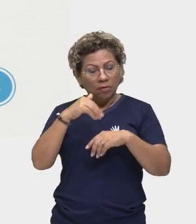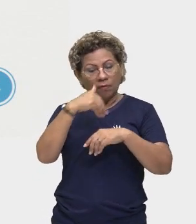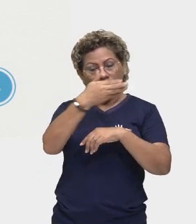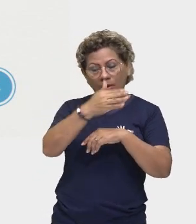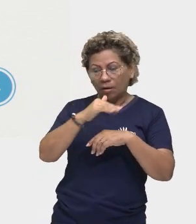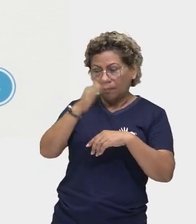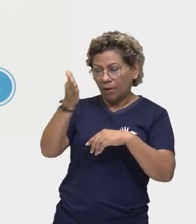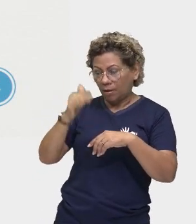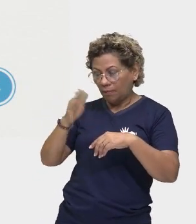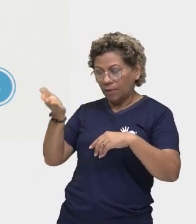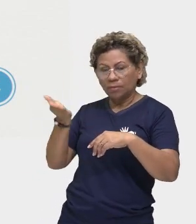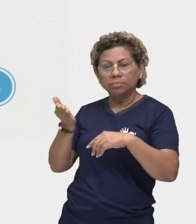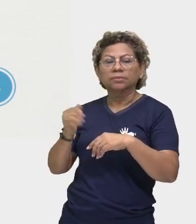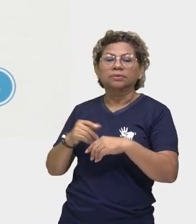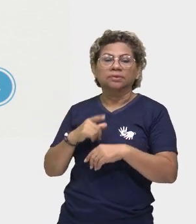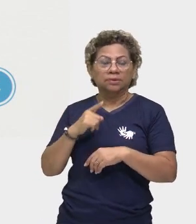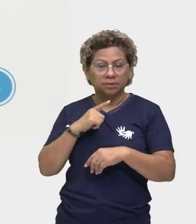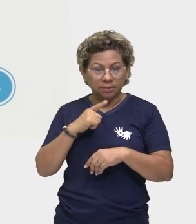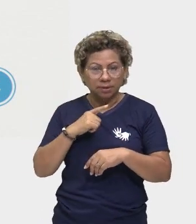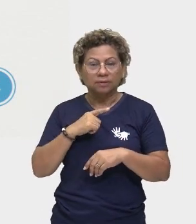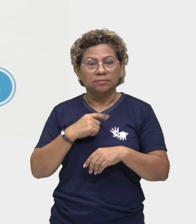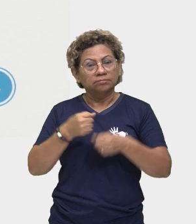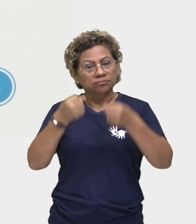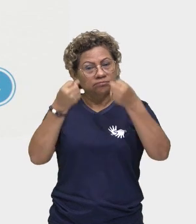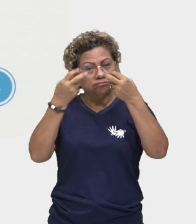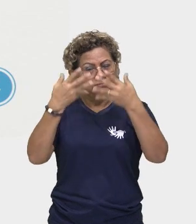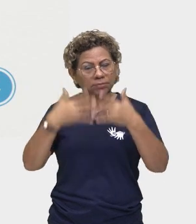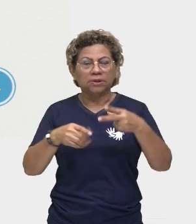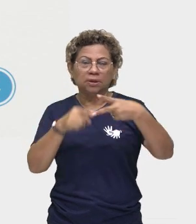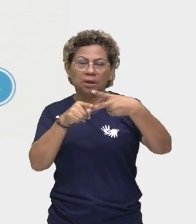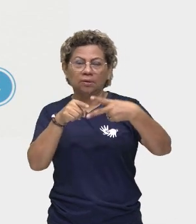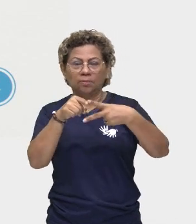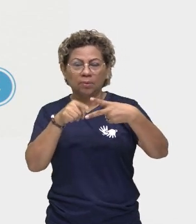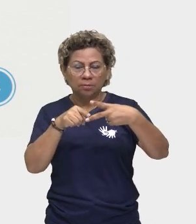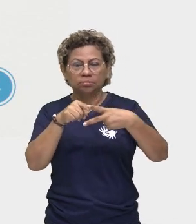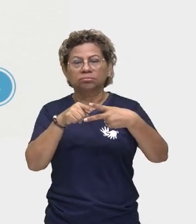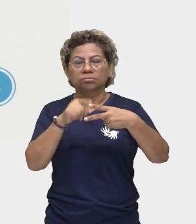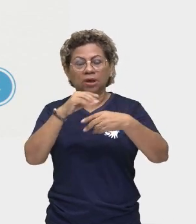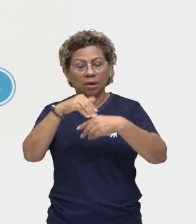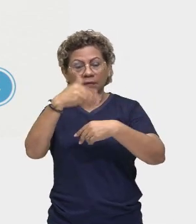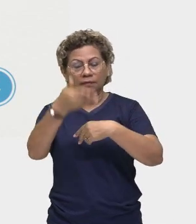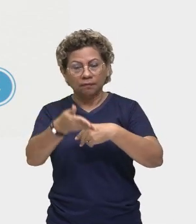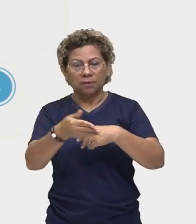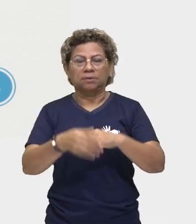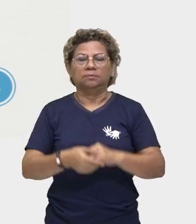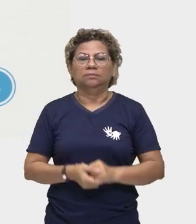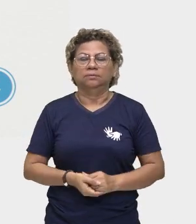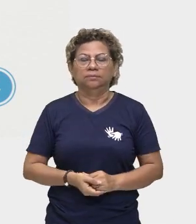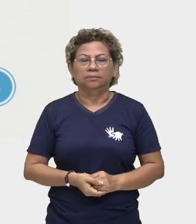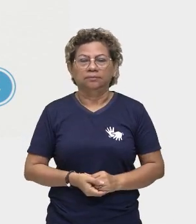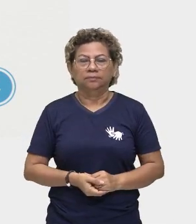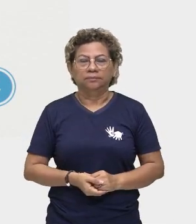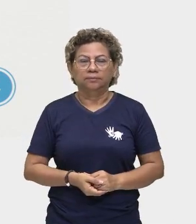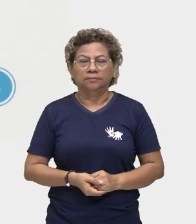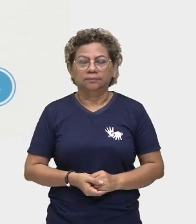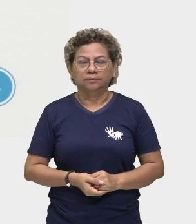mais tarde nós podermos desenvolver as atividades relacionadas a polígonos.